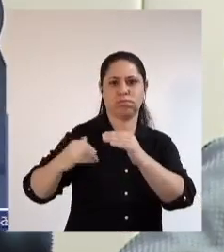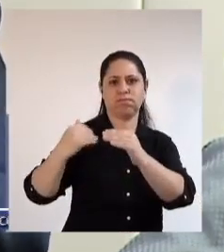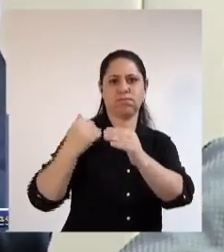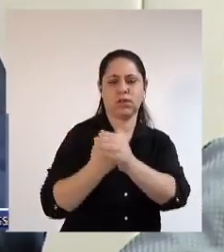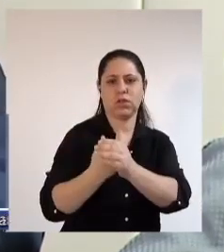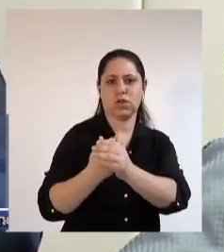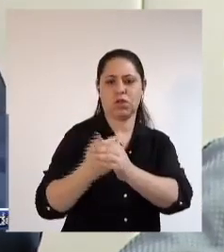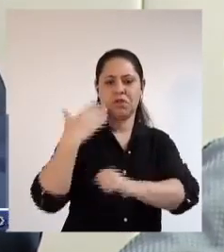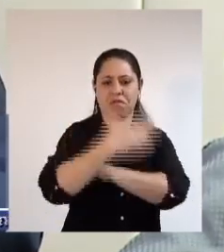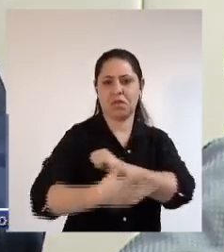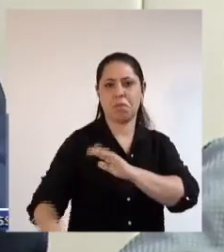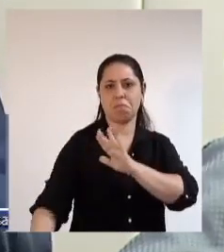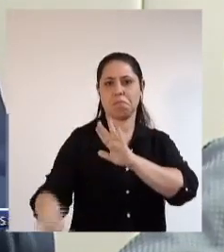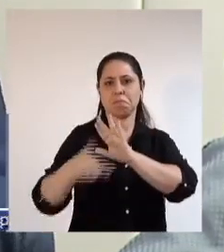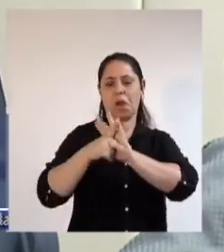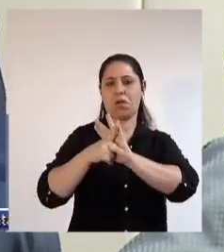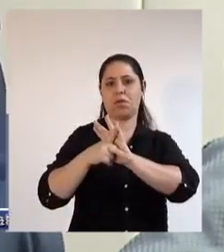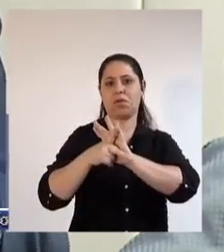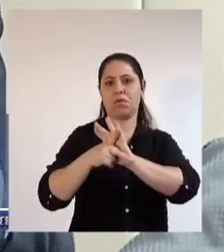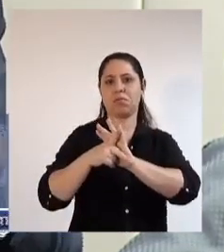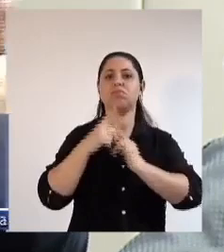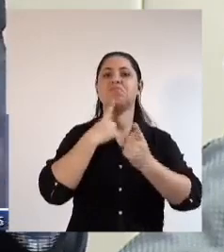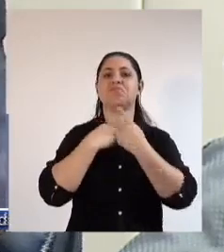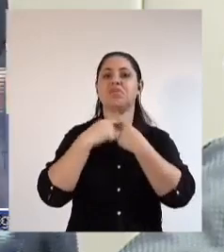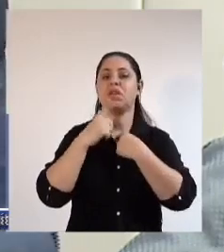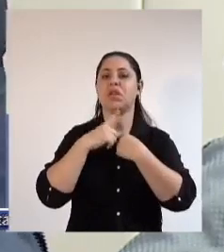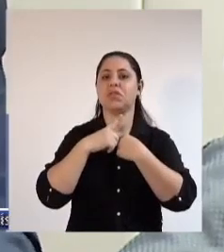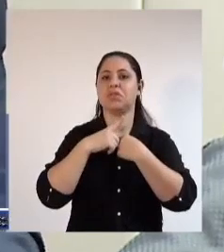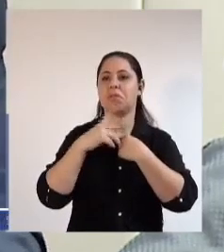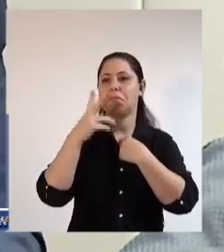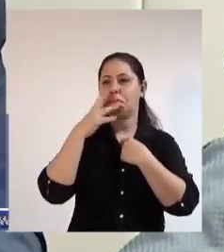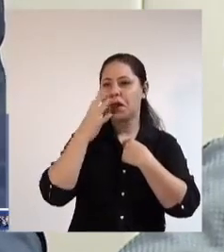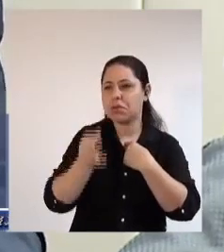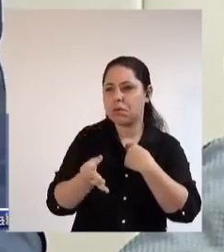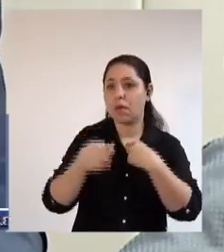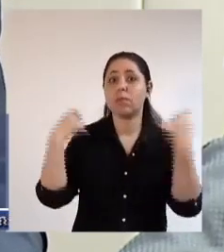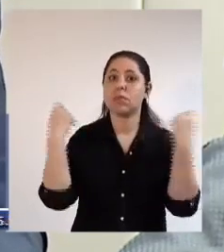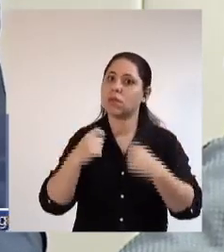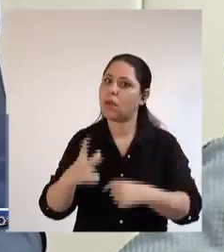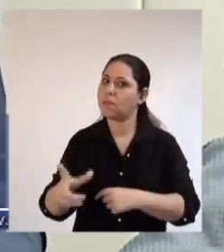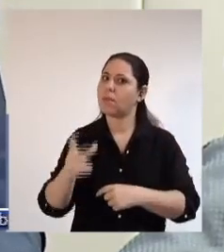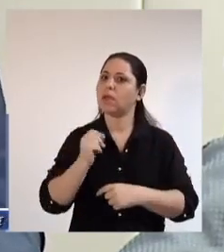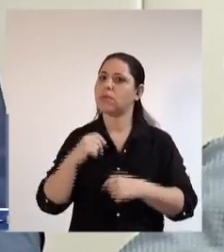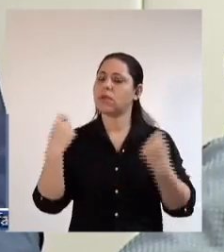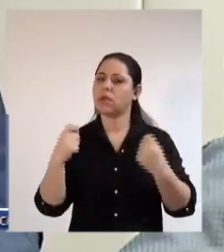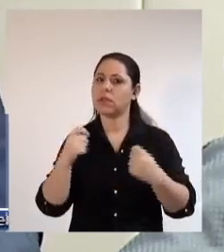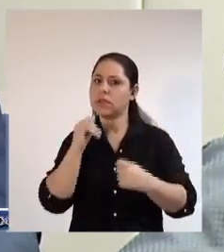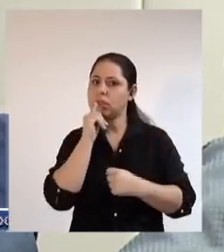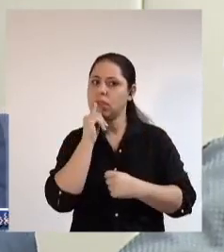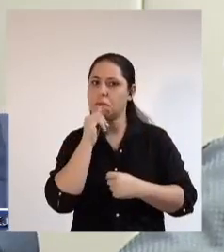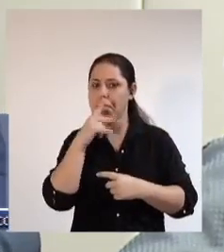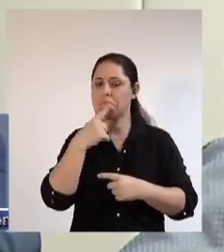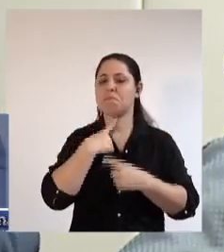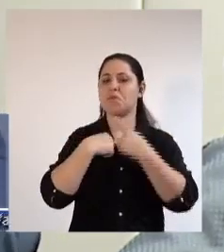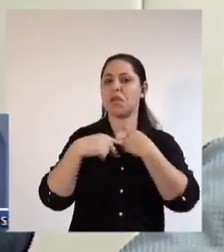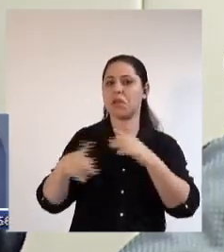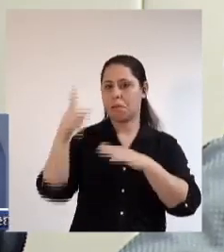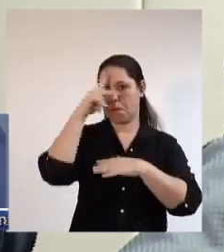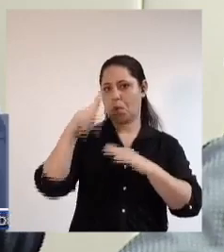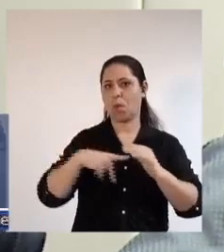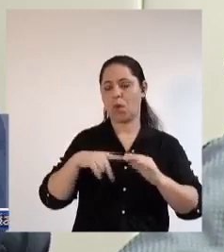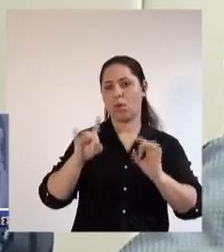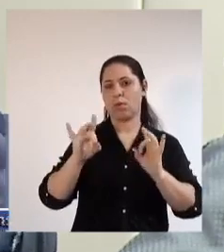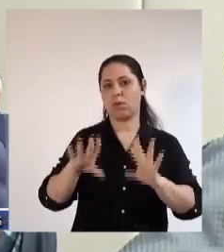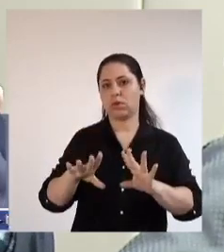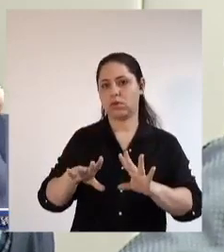defendendo seu interesse sem perceber que não pode afetar a outro setor tatham todo mundo essa é